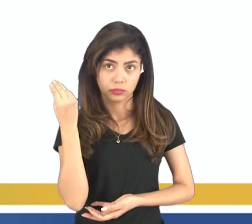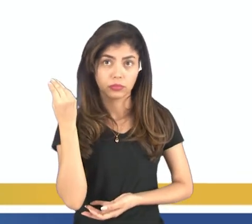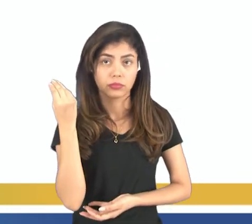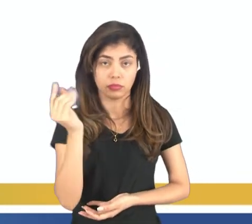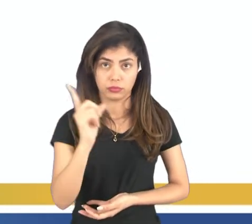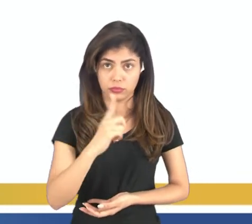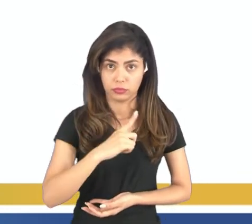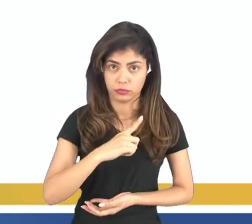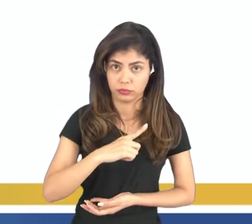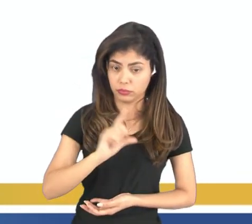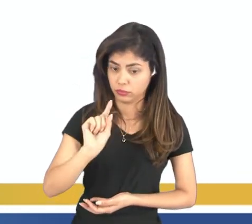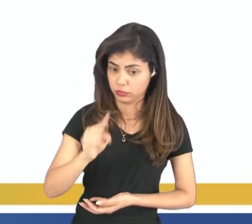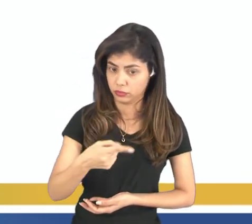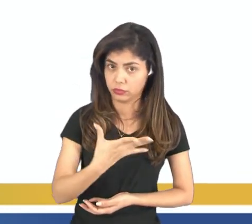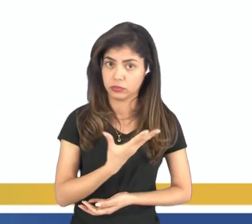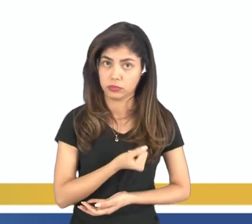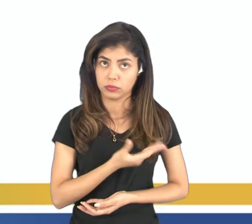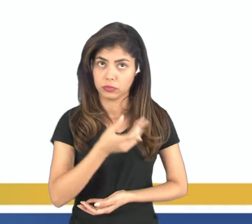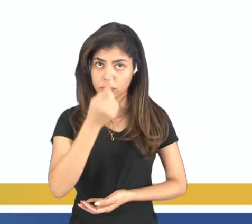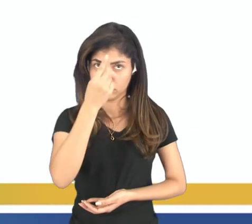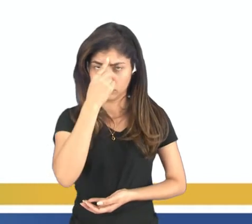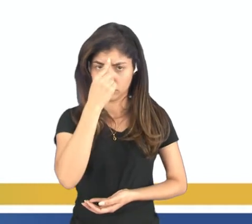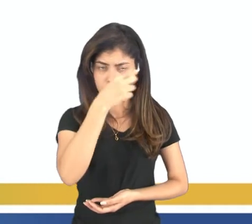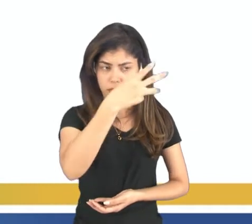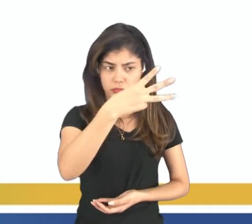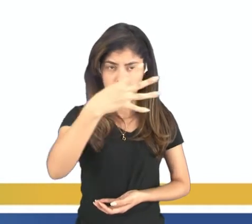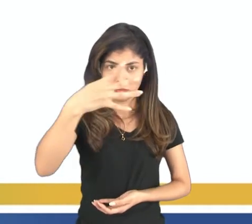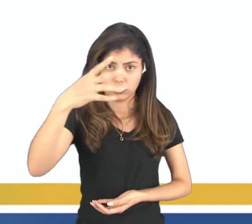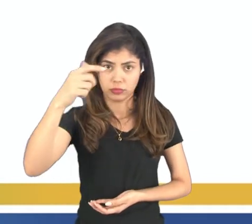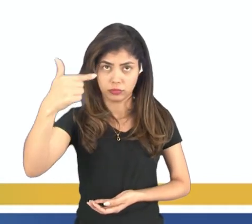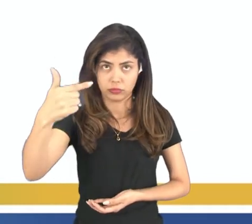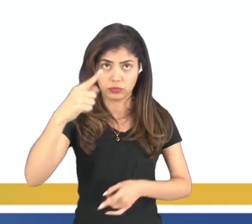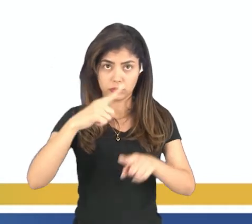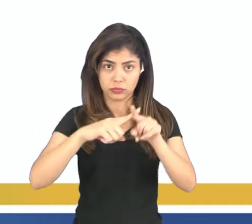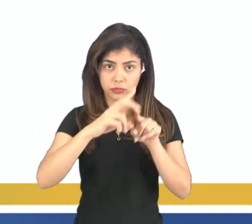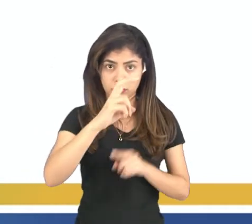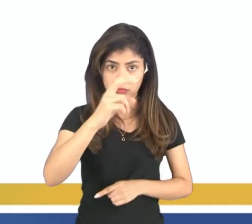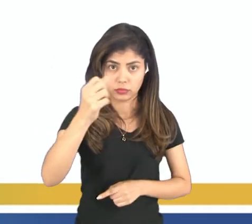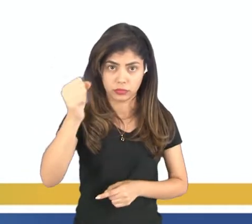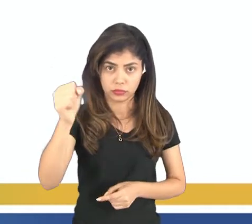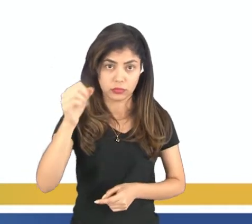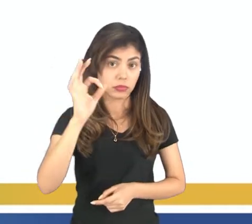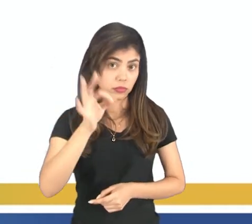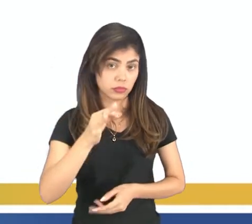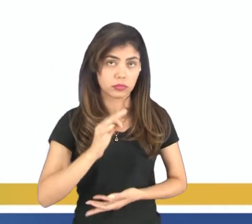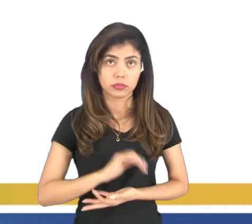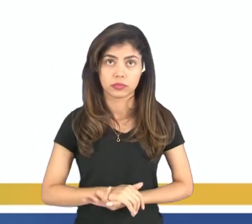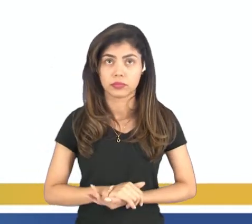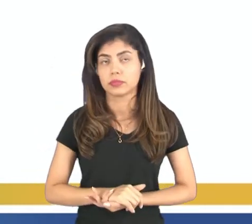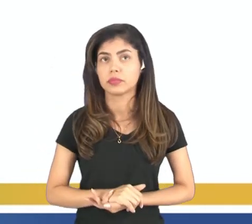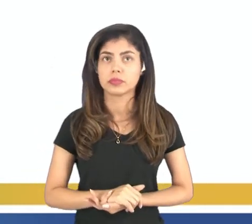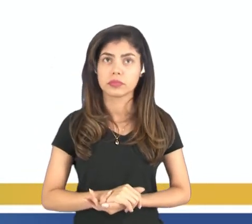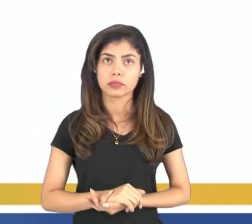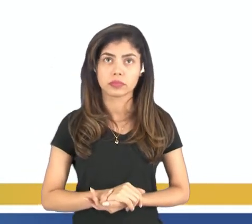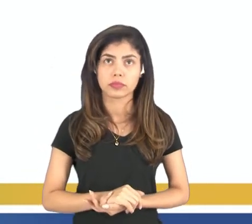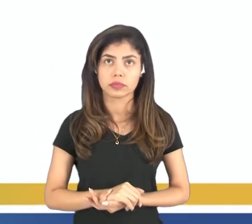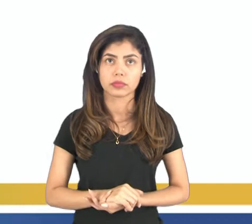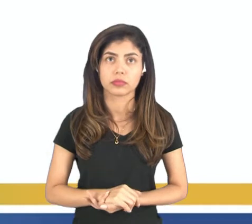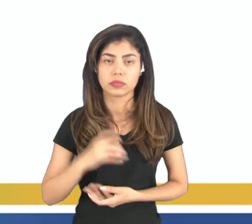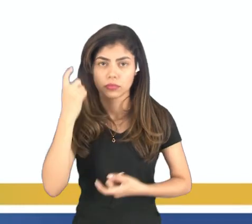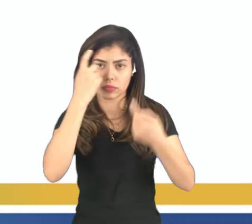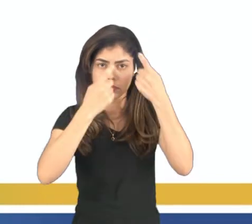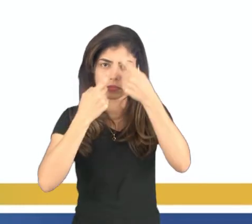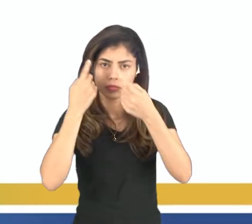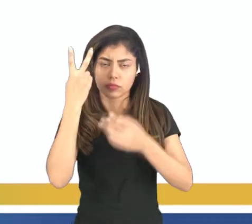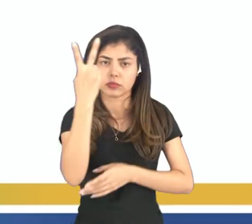quem esse número tem, pensa que é 342 x58 certo e nós só vamos nos